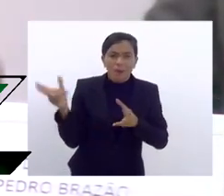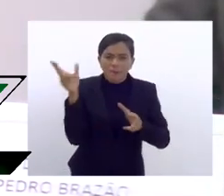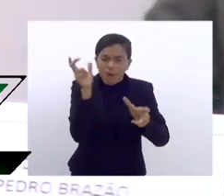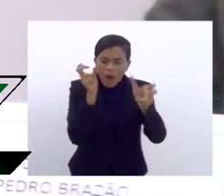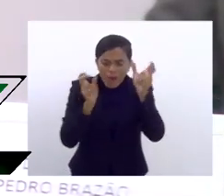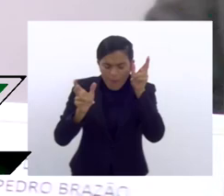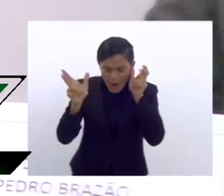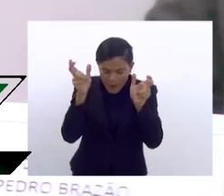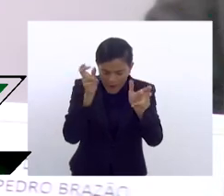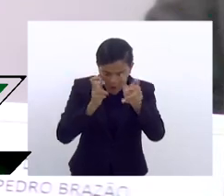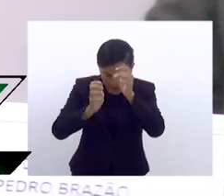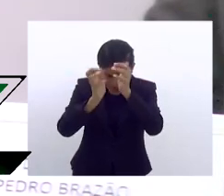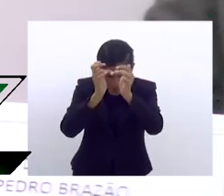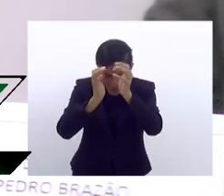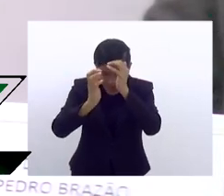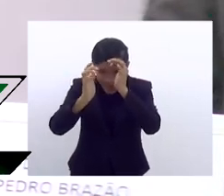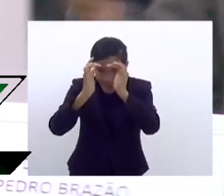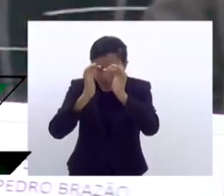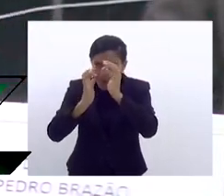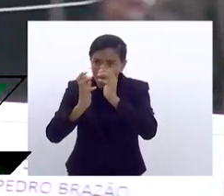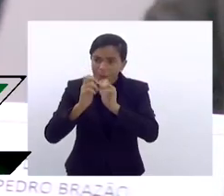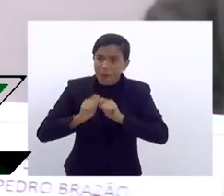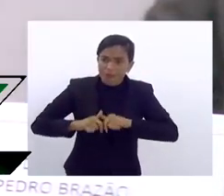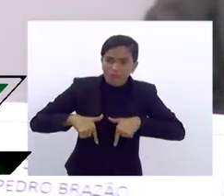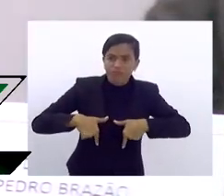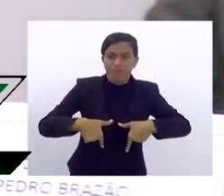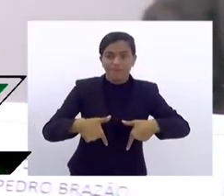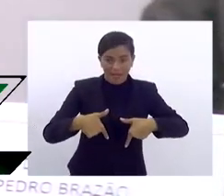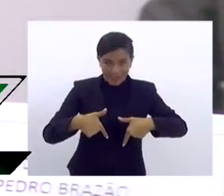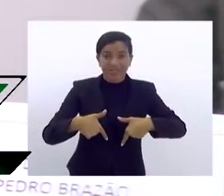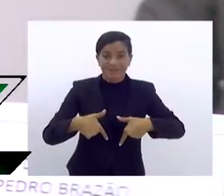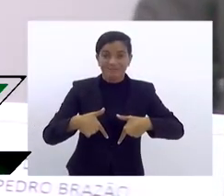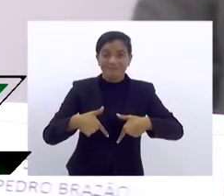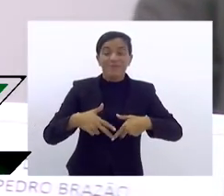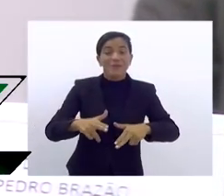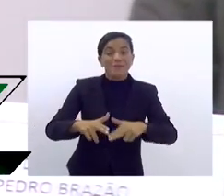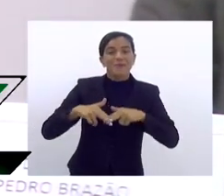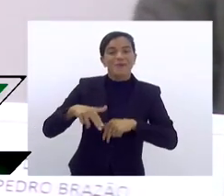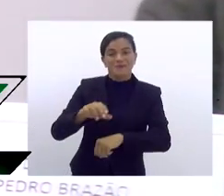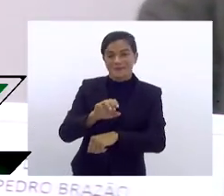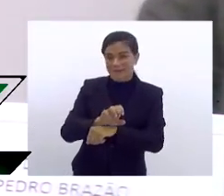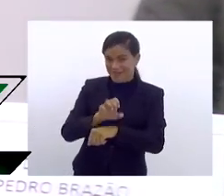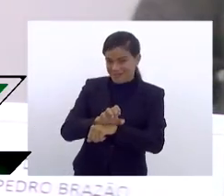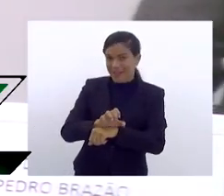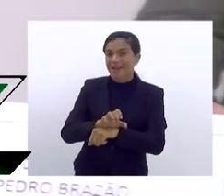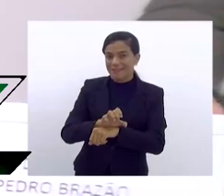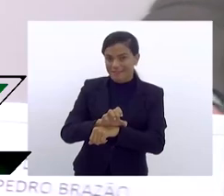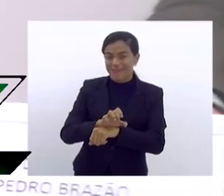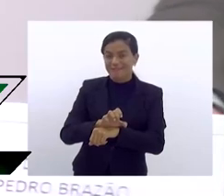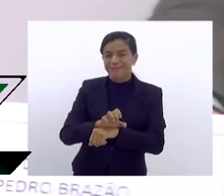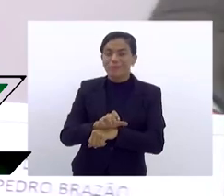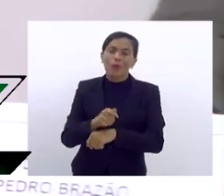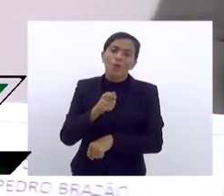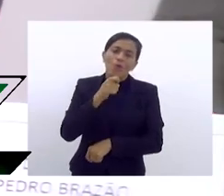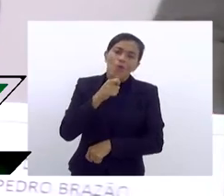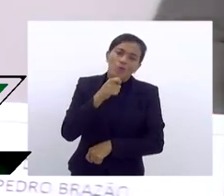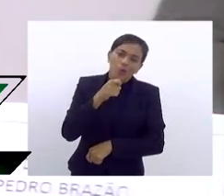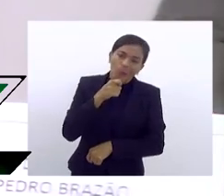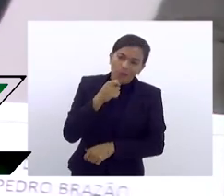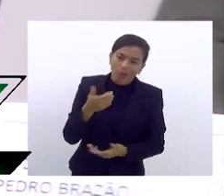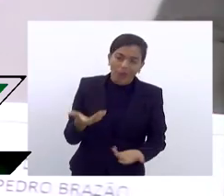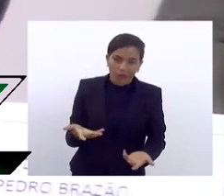tudo isso para colocarmos em prática para que o nosso estado de alguma forma não tenhamos